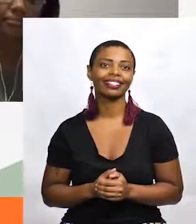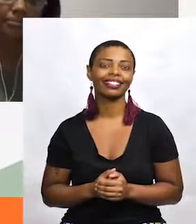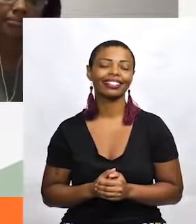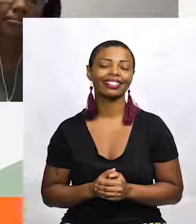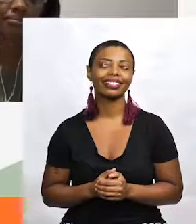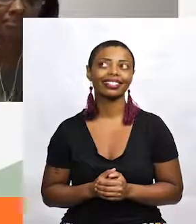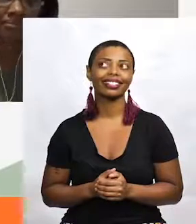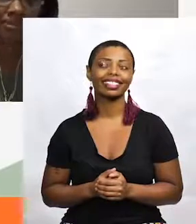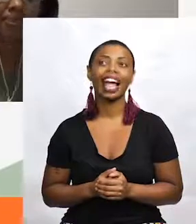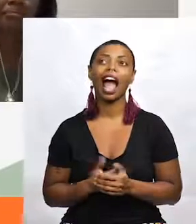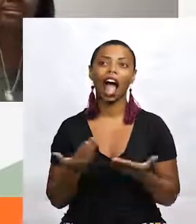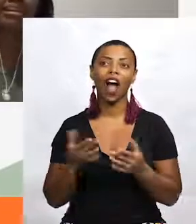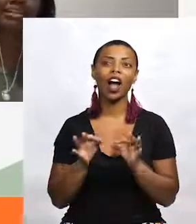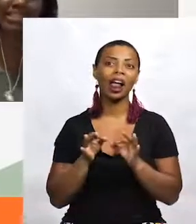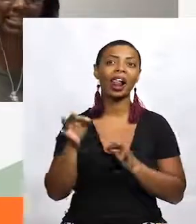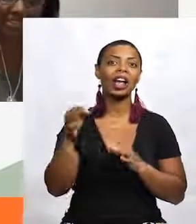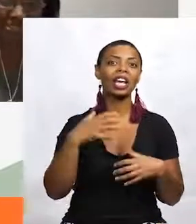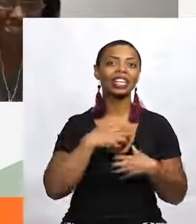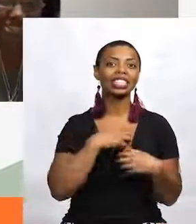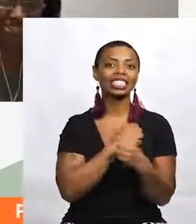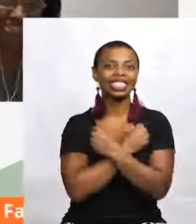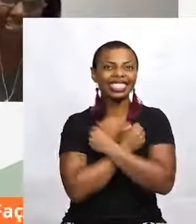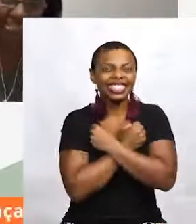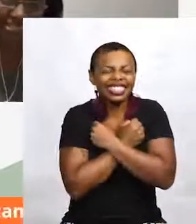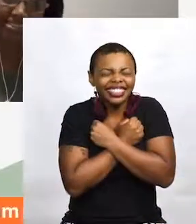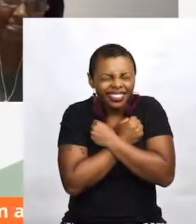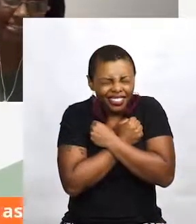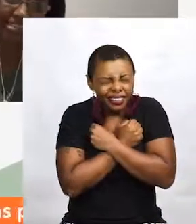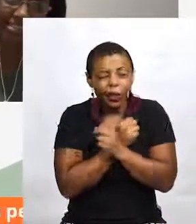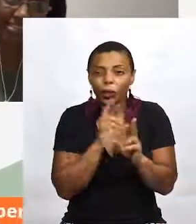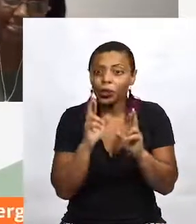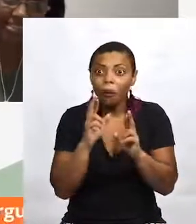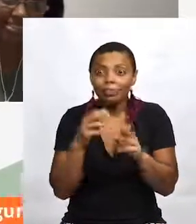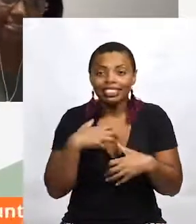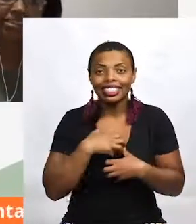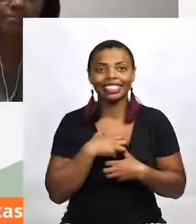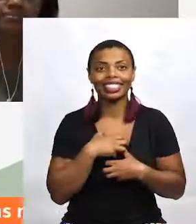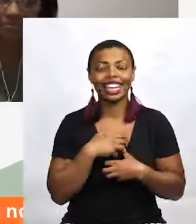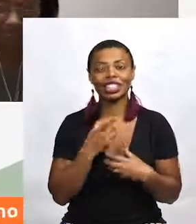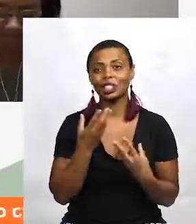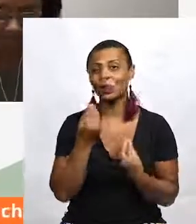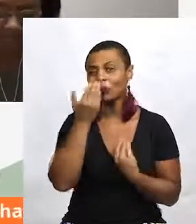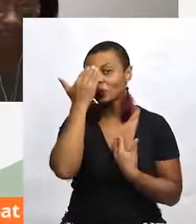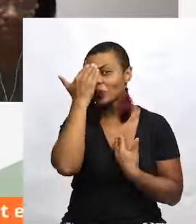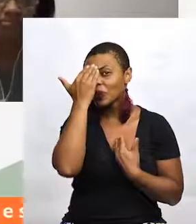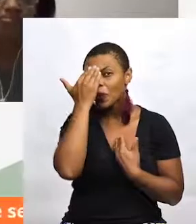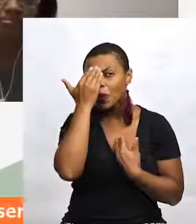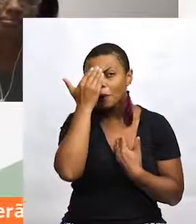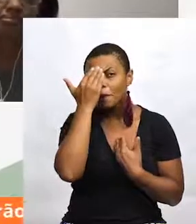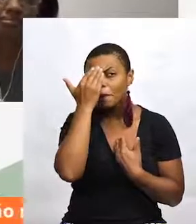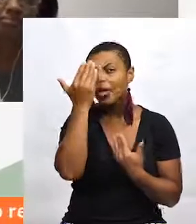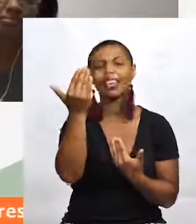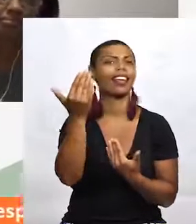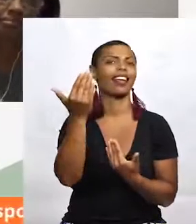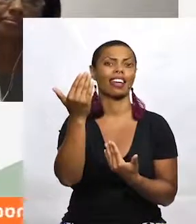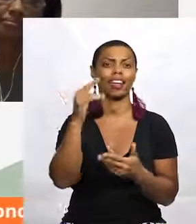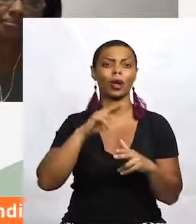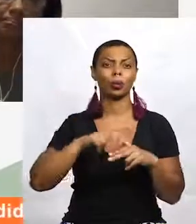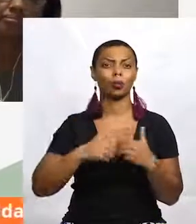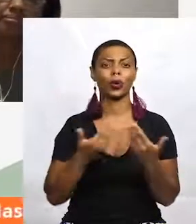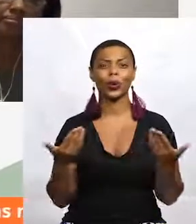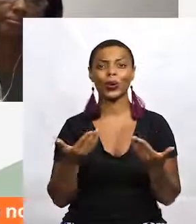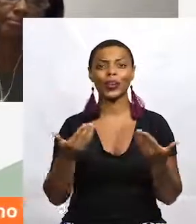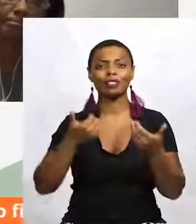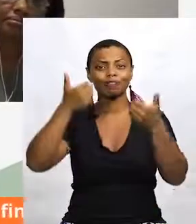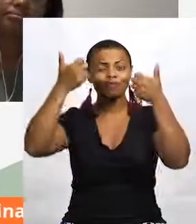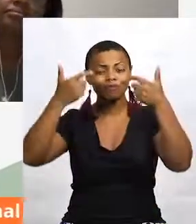Estou te abraçando agora, tá? Meu espírito está chegando aí com você e está te abraçando. Te agradeço muito por essa conclusão do